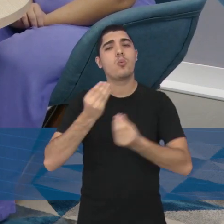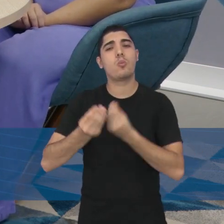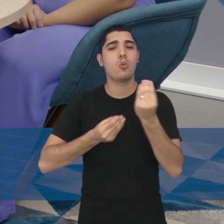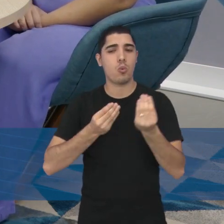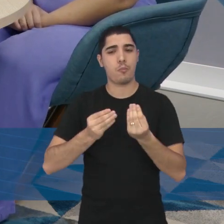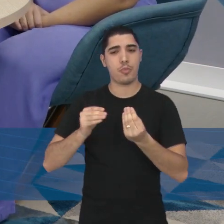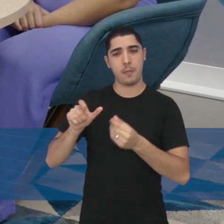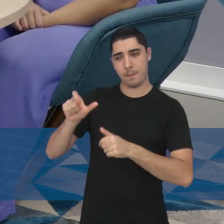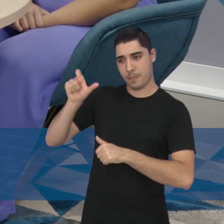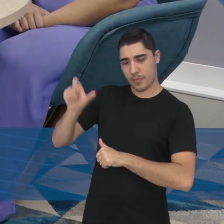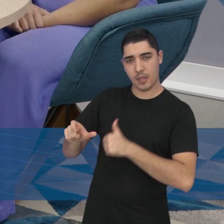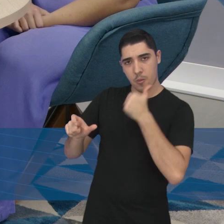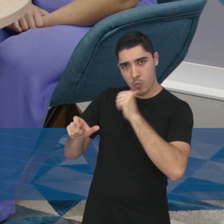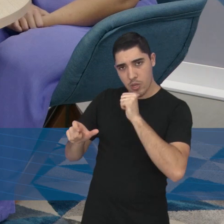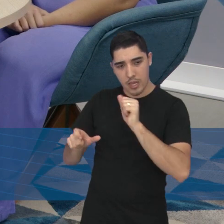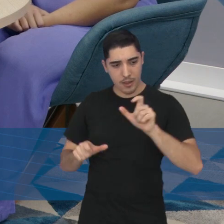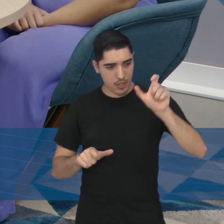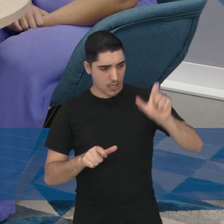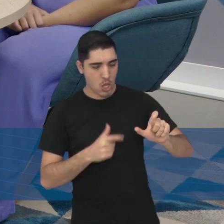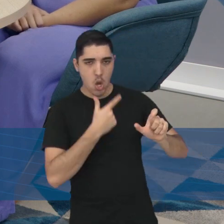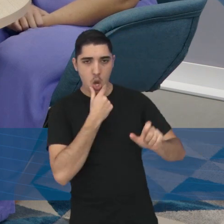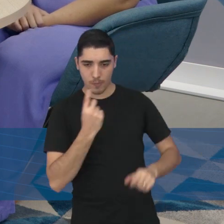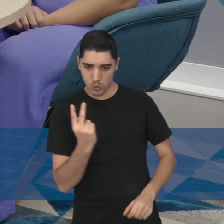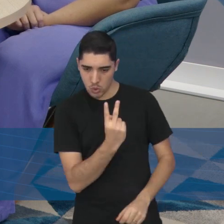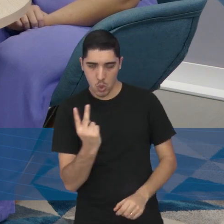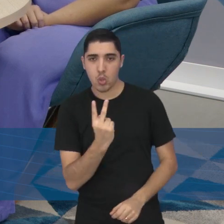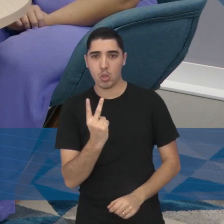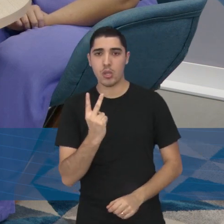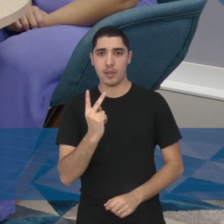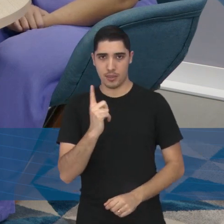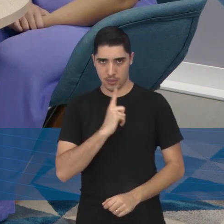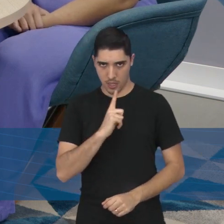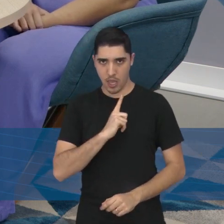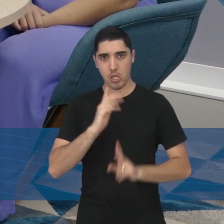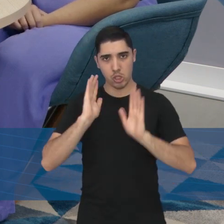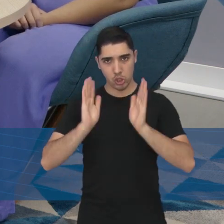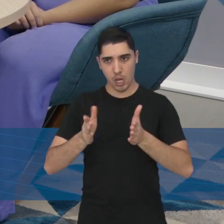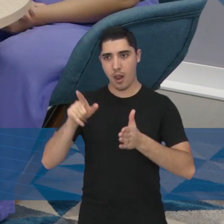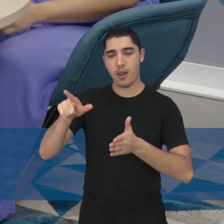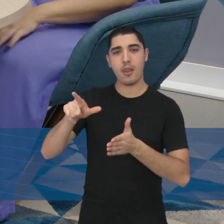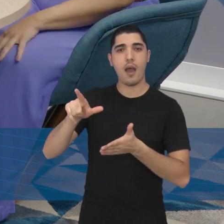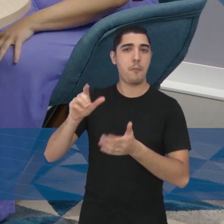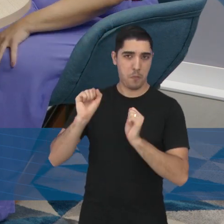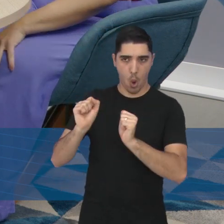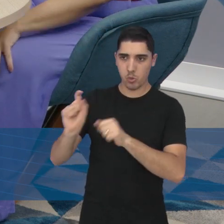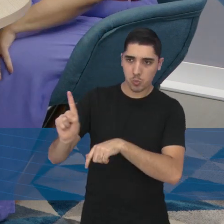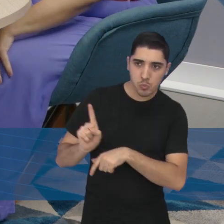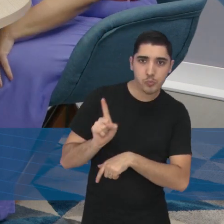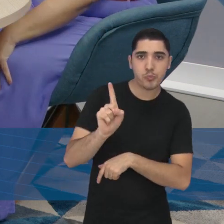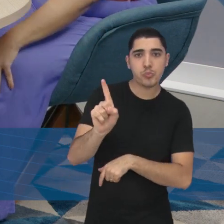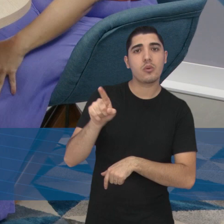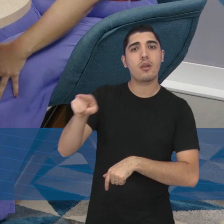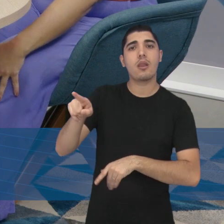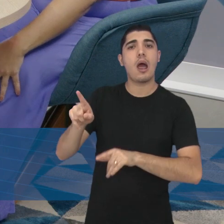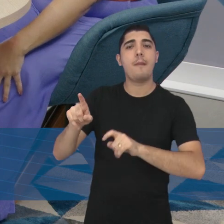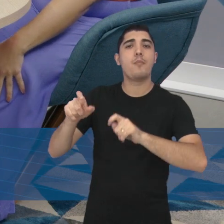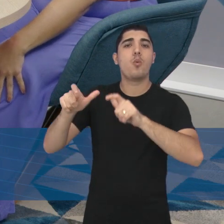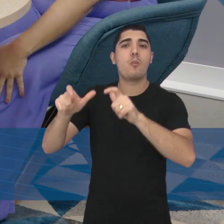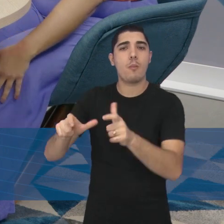passo? A mulher, o homem, o casal, eles têm de ir até uma unidade básica de saúde mais próxima de casa e